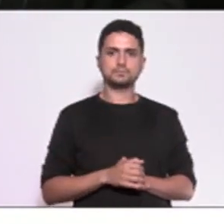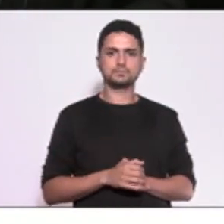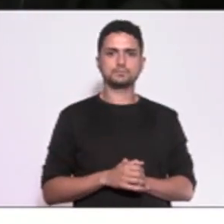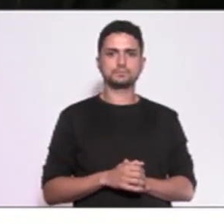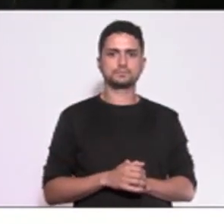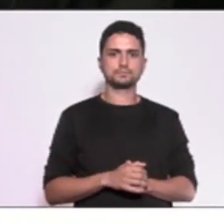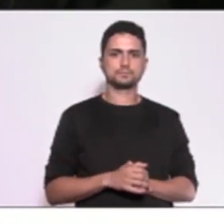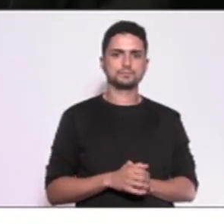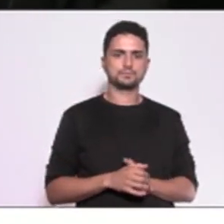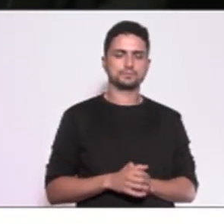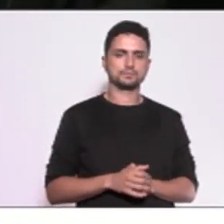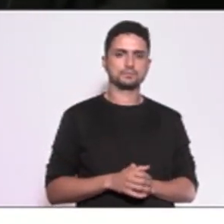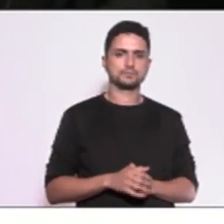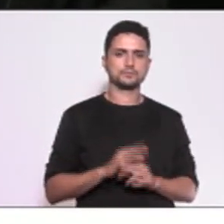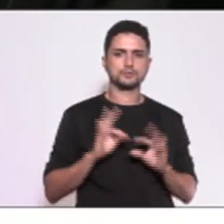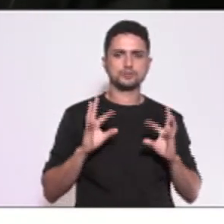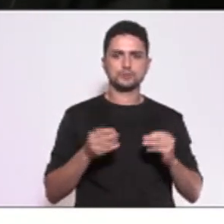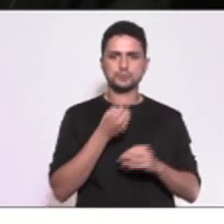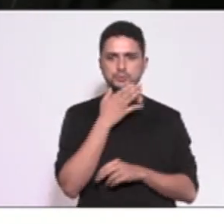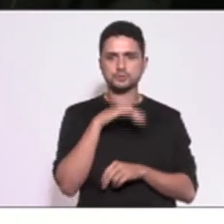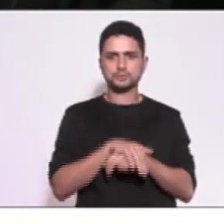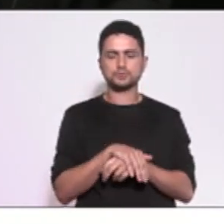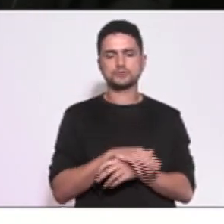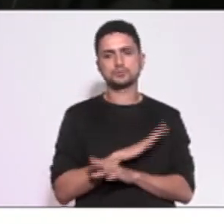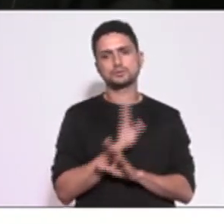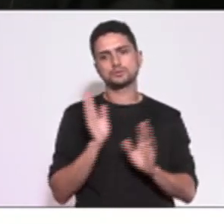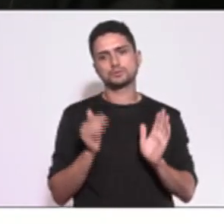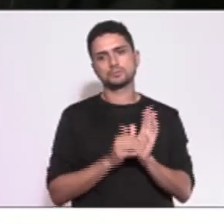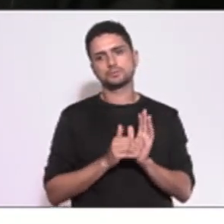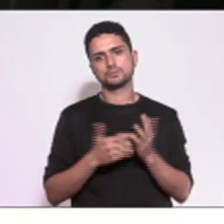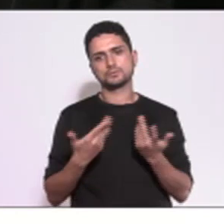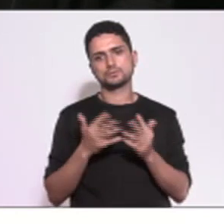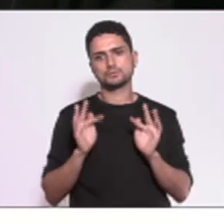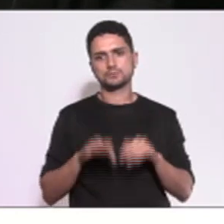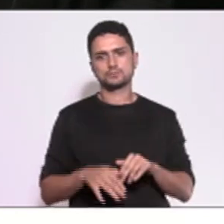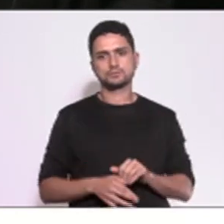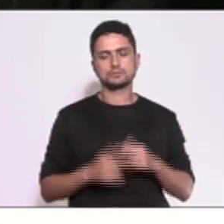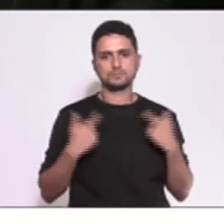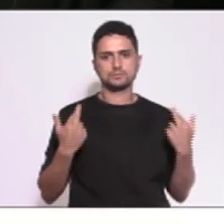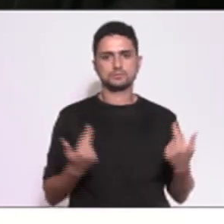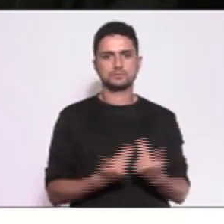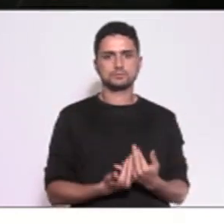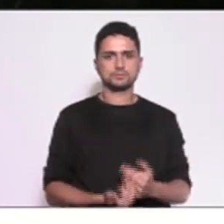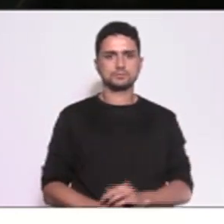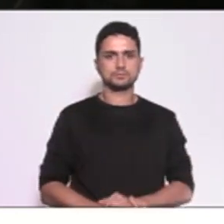Tenham todos uma boa noite. Declaro encerrada a sessão.